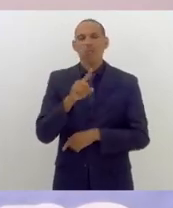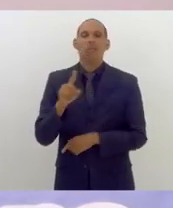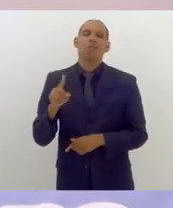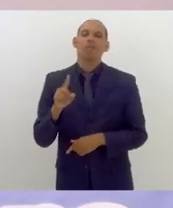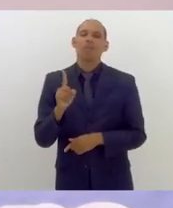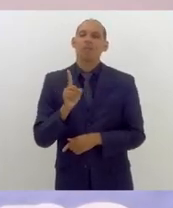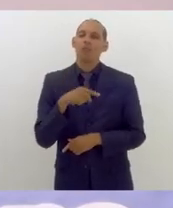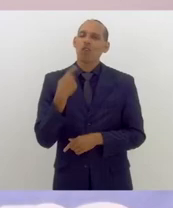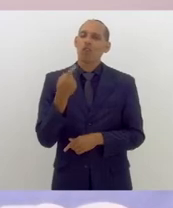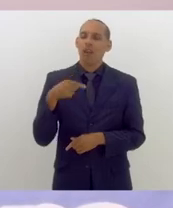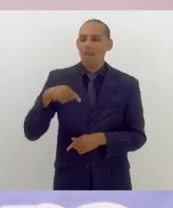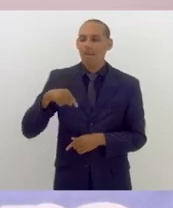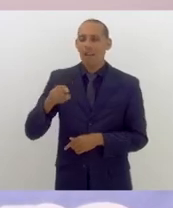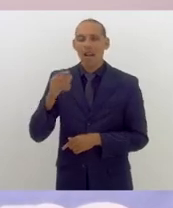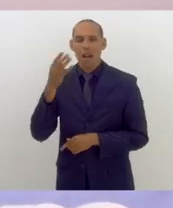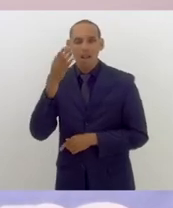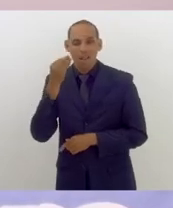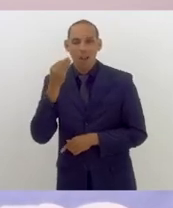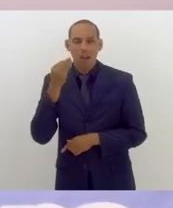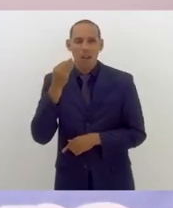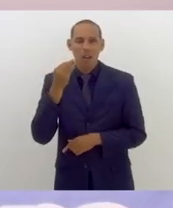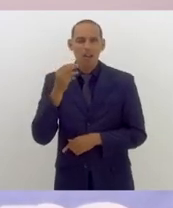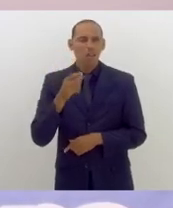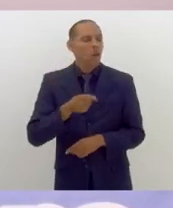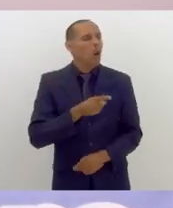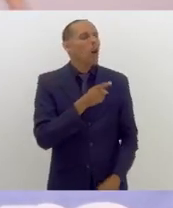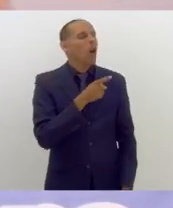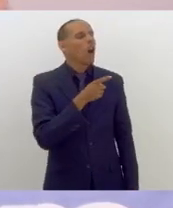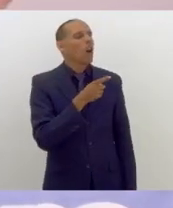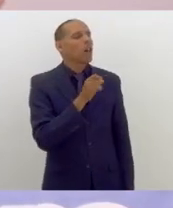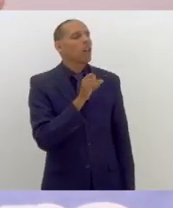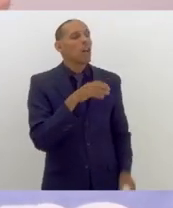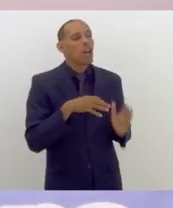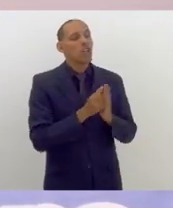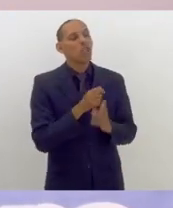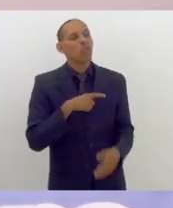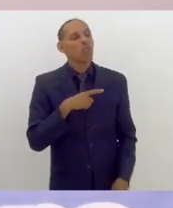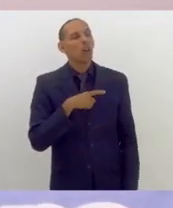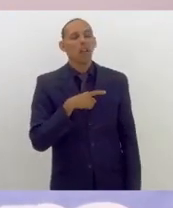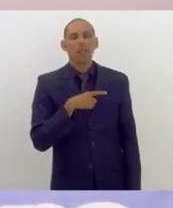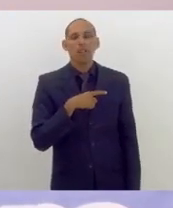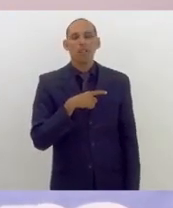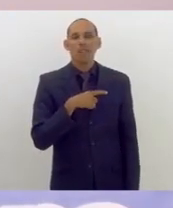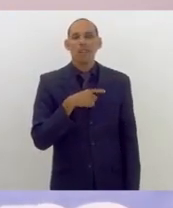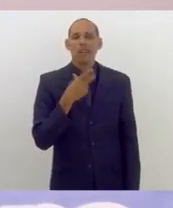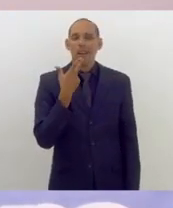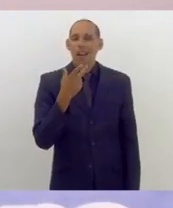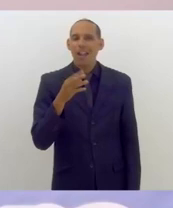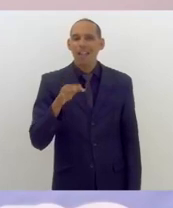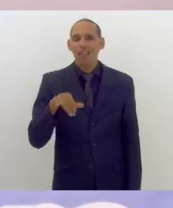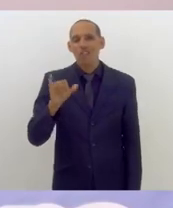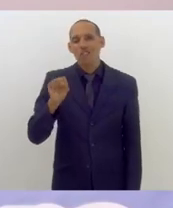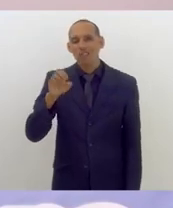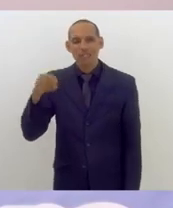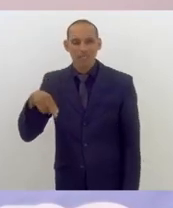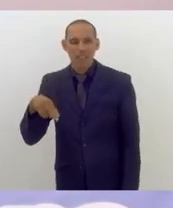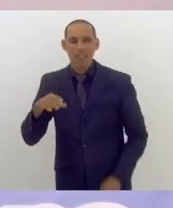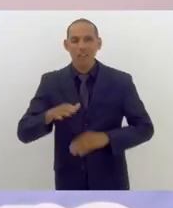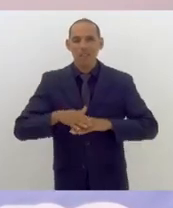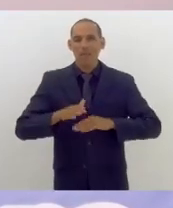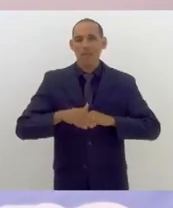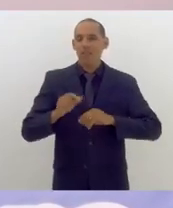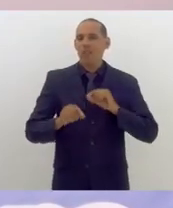nós vamos lá para fotografar e fomos ameaçados isso tem isso tem registro Então quando você fala que atiça faz Ah